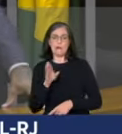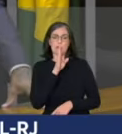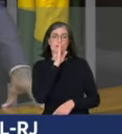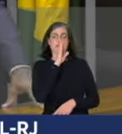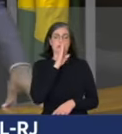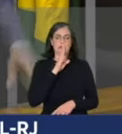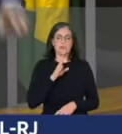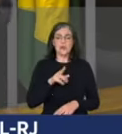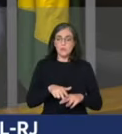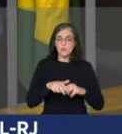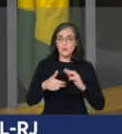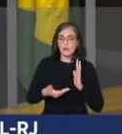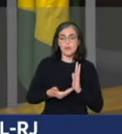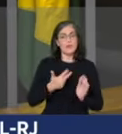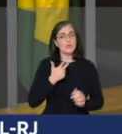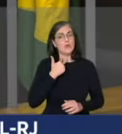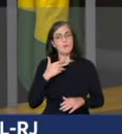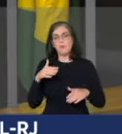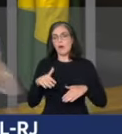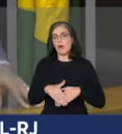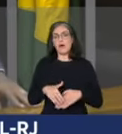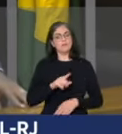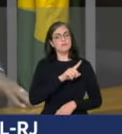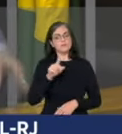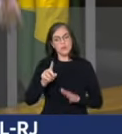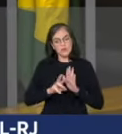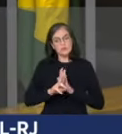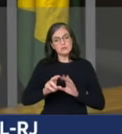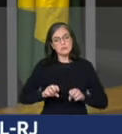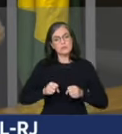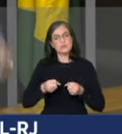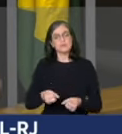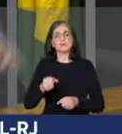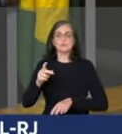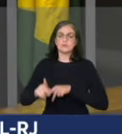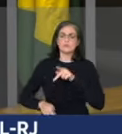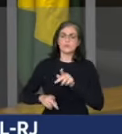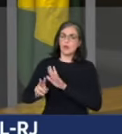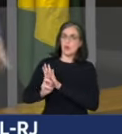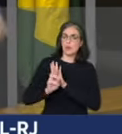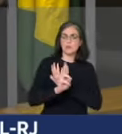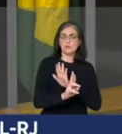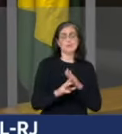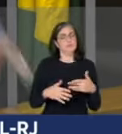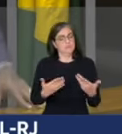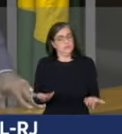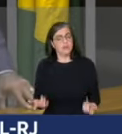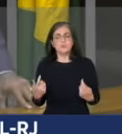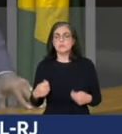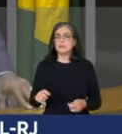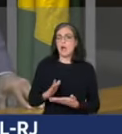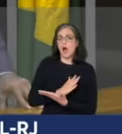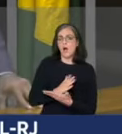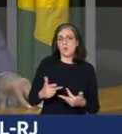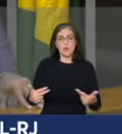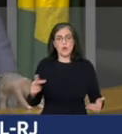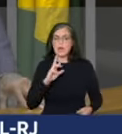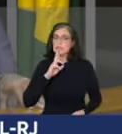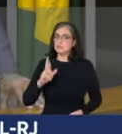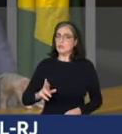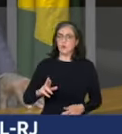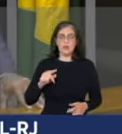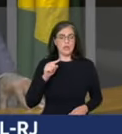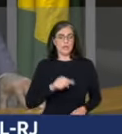fugir do seu papel constitucional de representante do povo e fazer algo para dar uma resposta à população